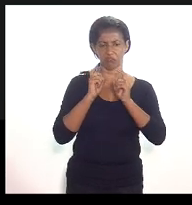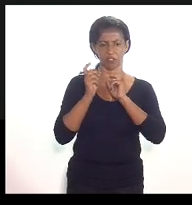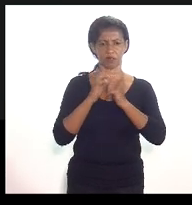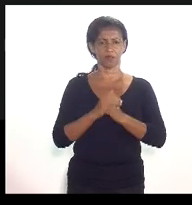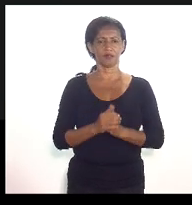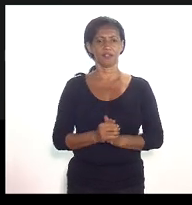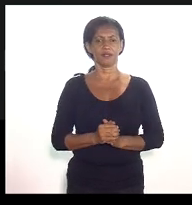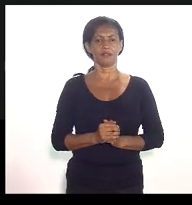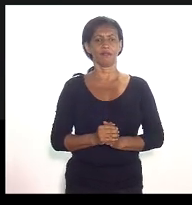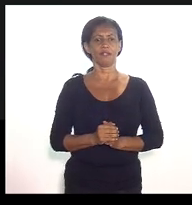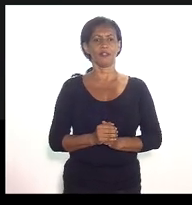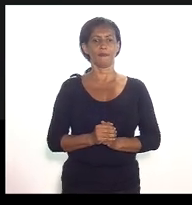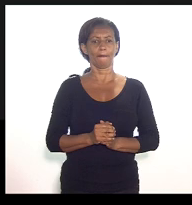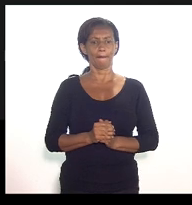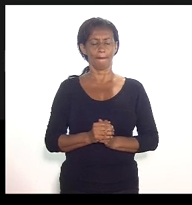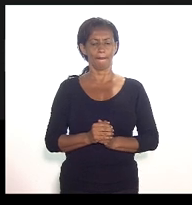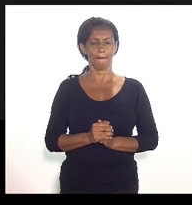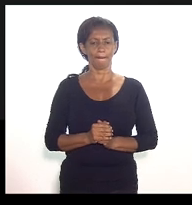autor